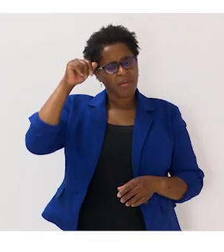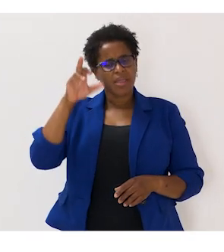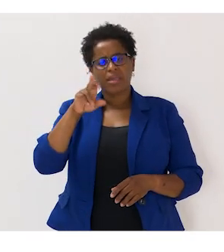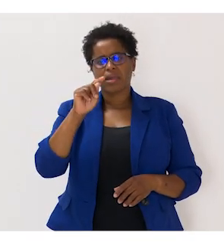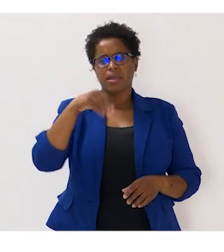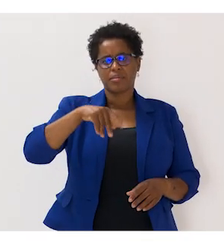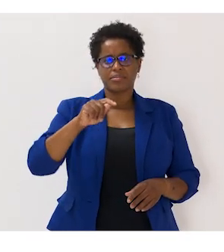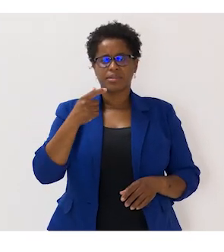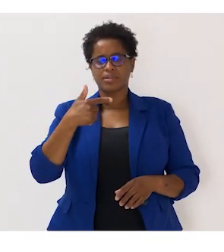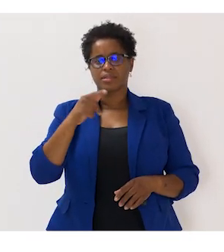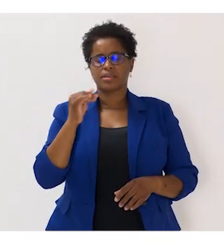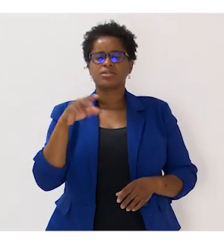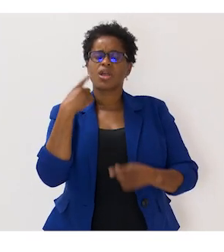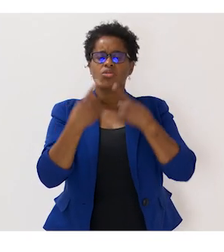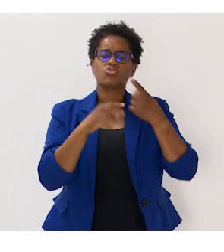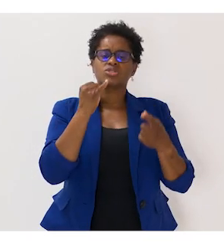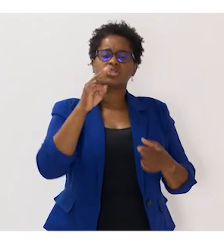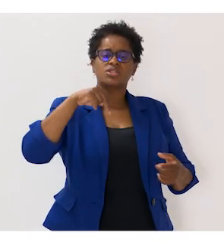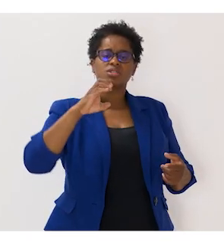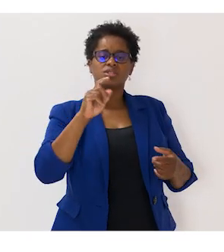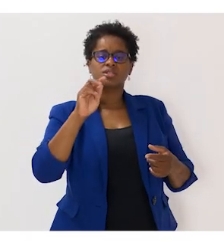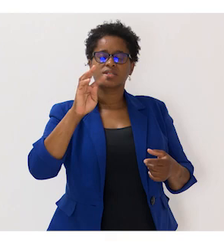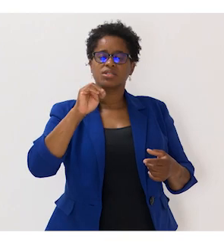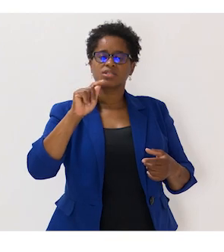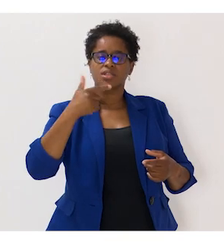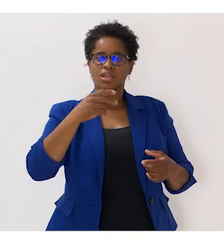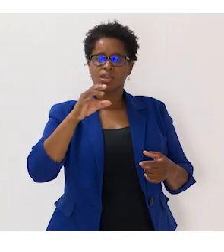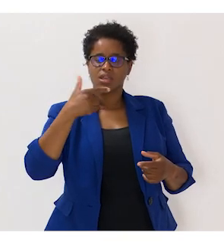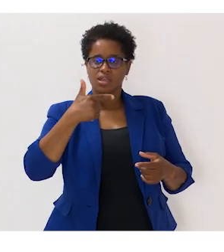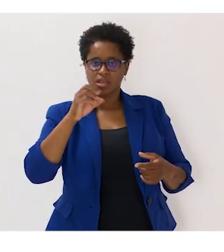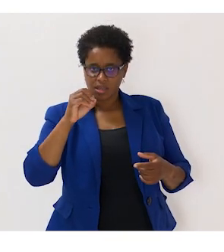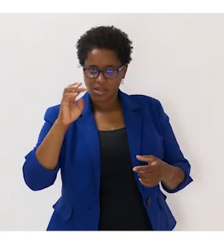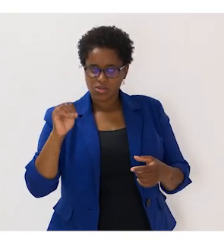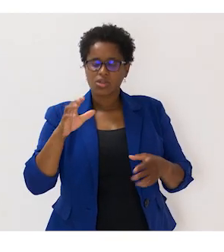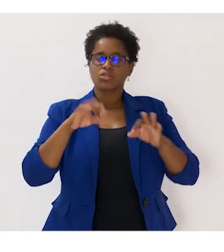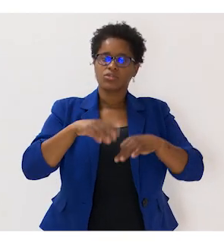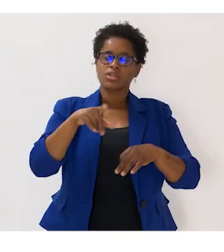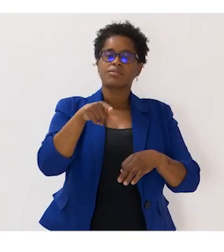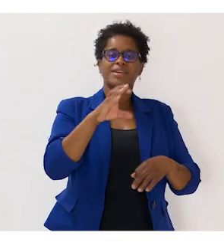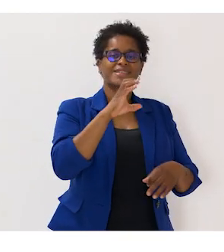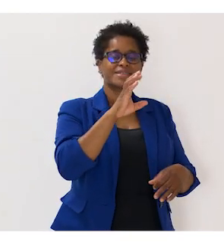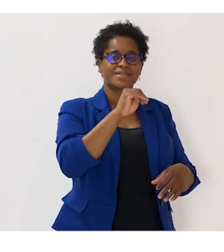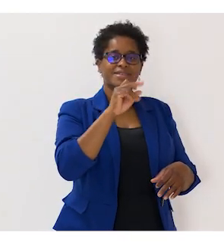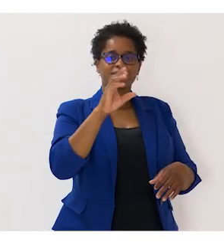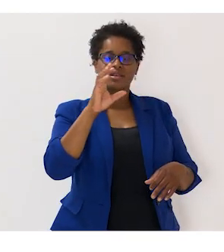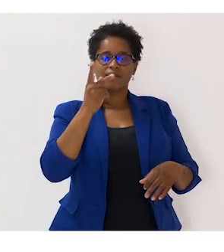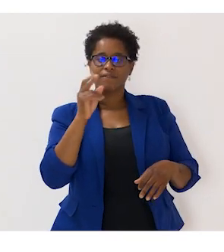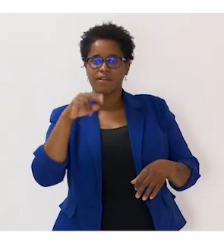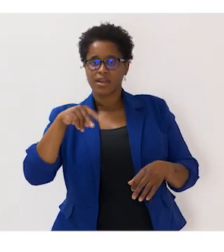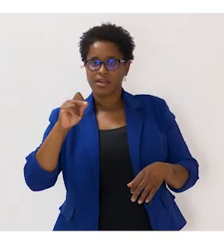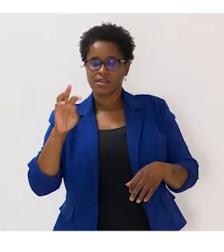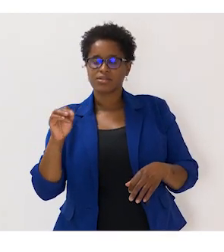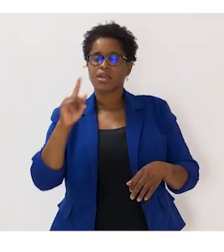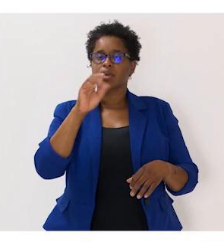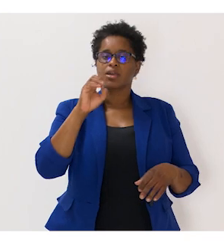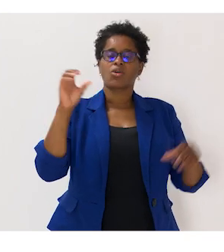também alguns insetos. E, por fim, nós temos aqui as savanas, que são